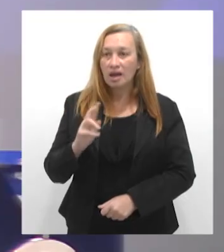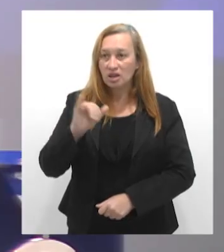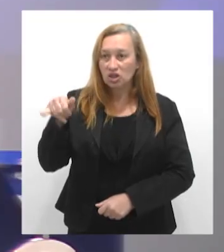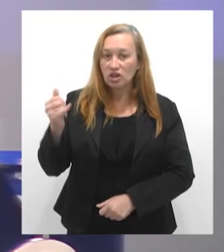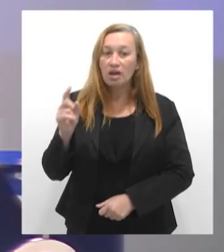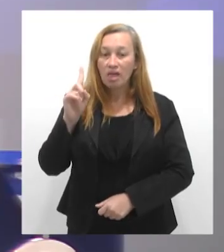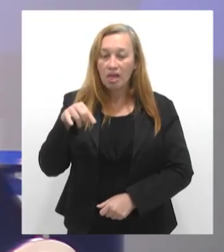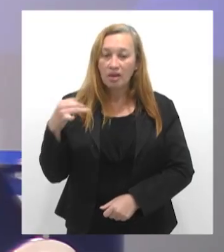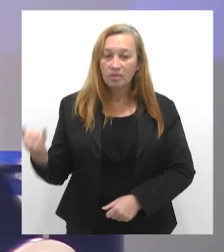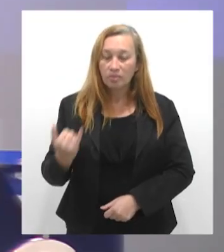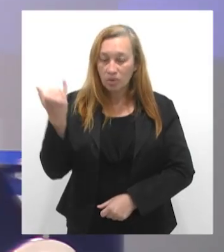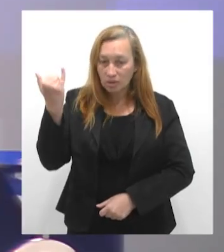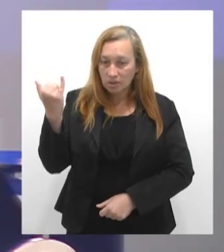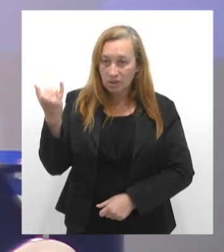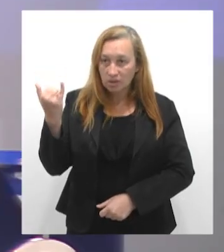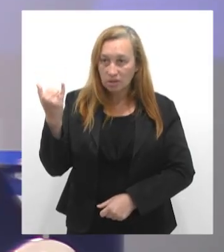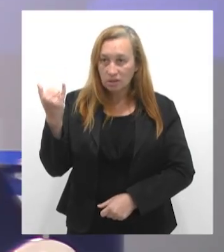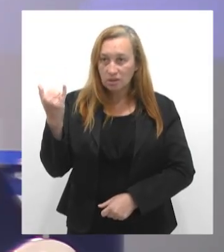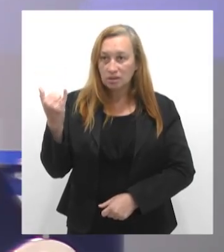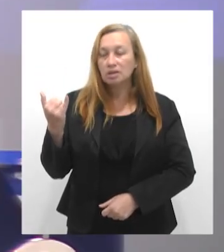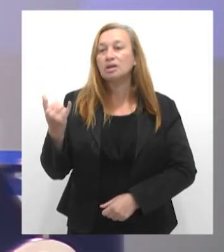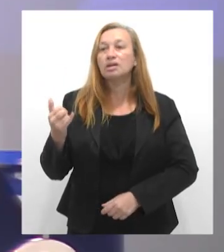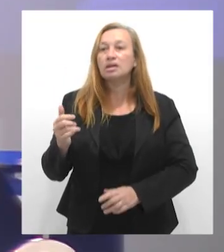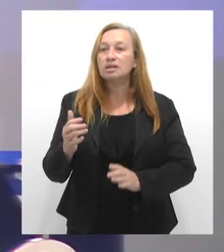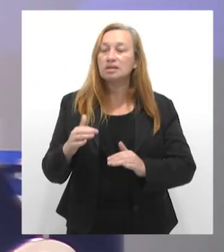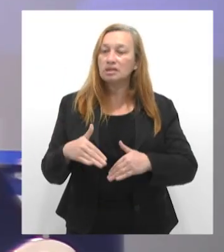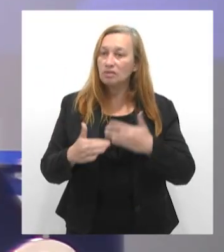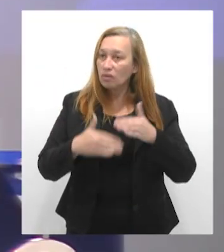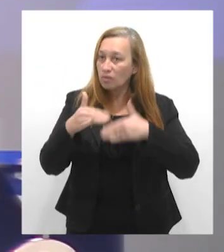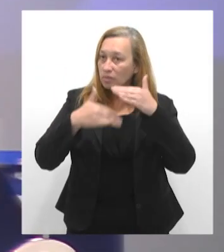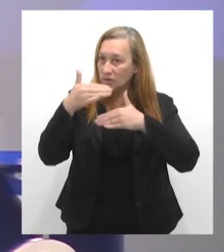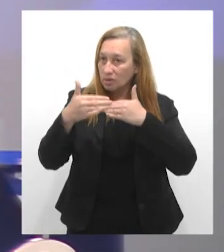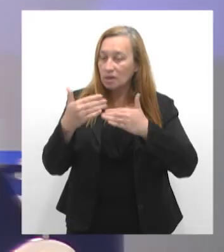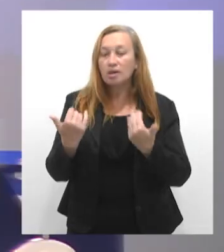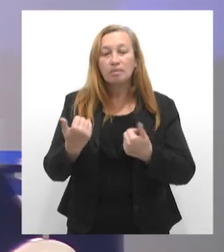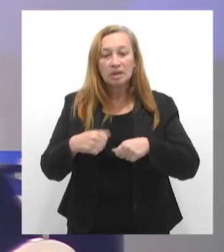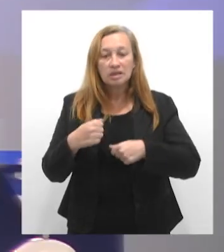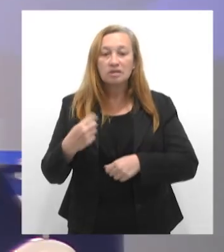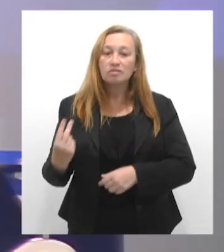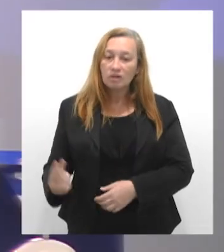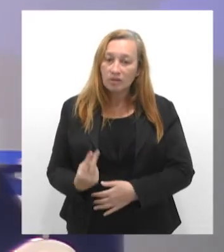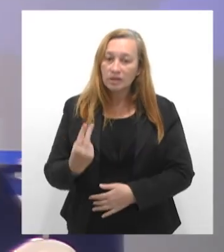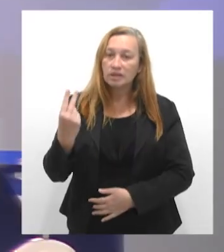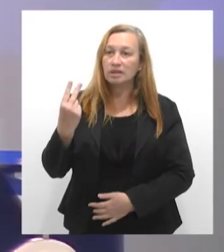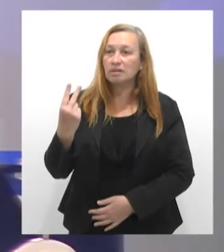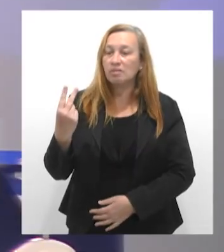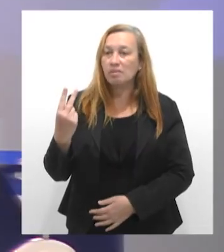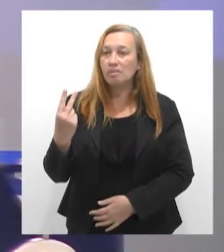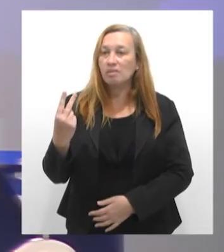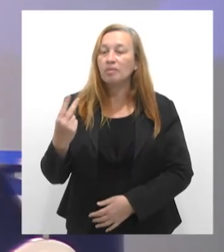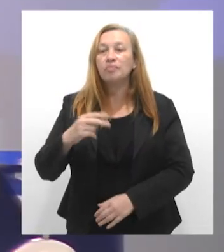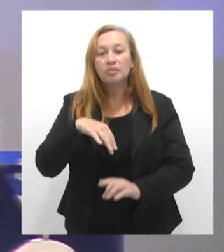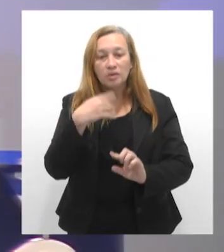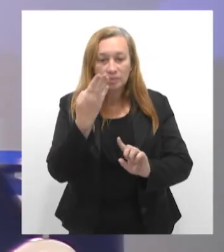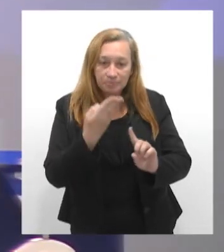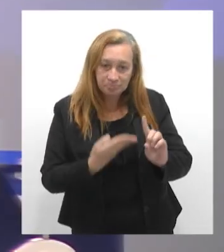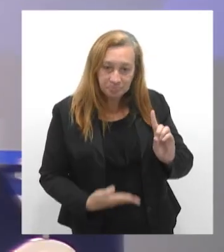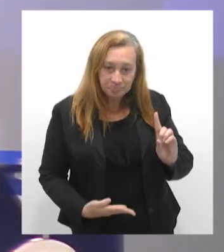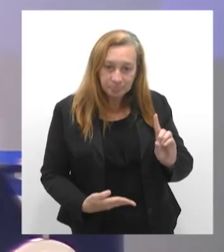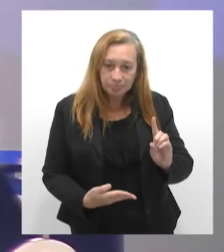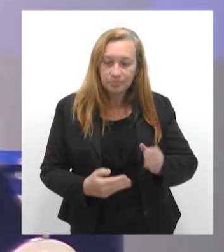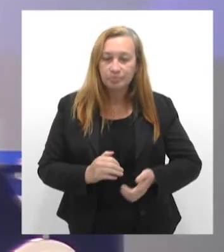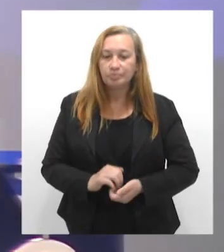importante nicho de conhecimento que a gente tem que preservar, homenagear